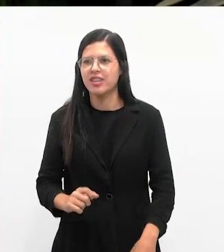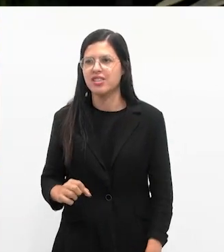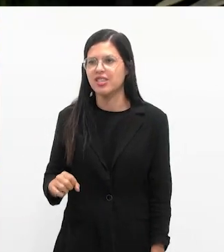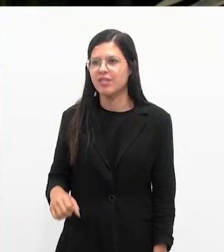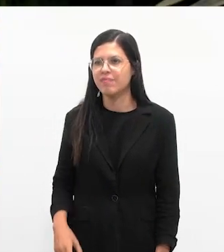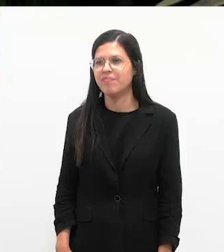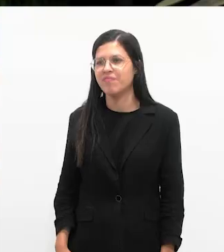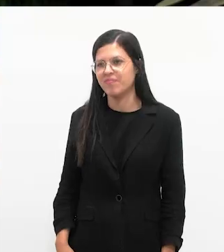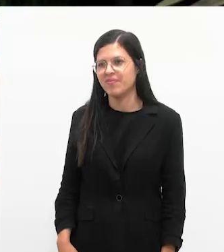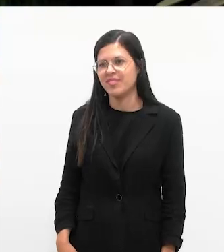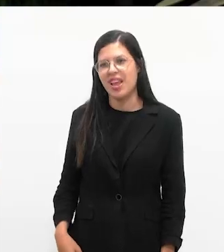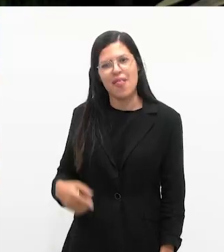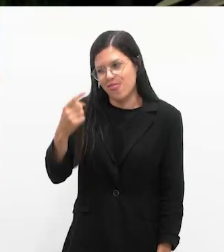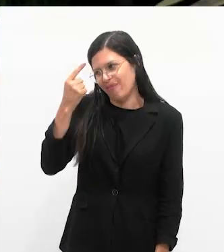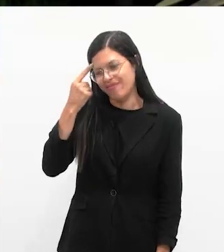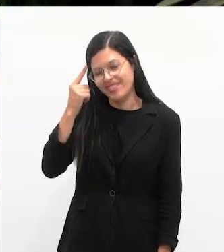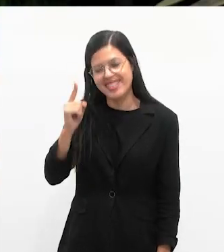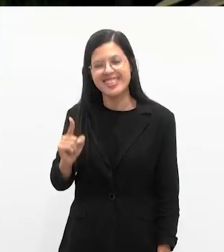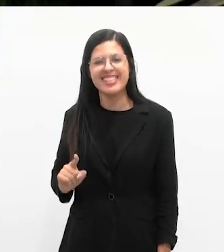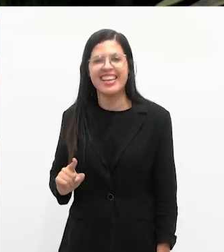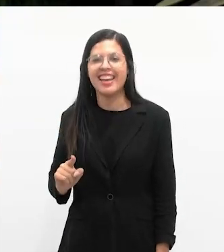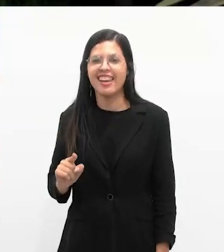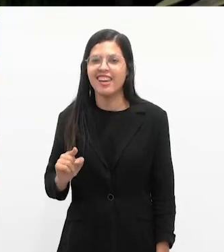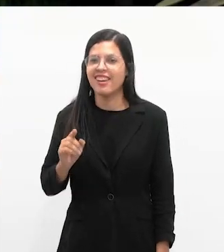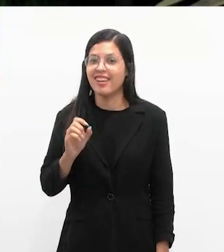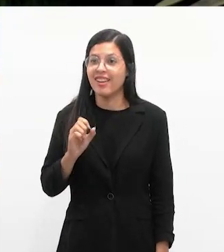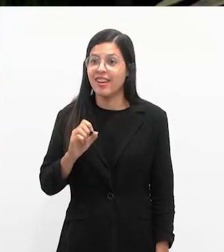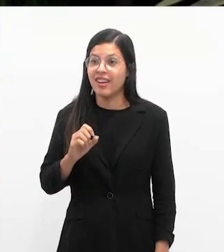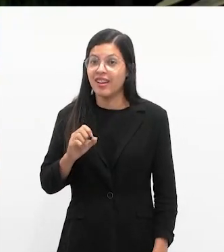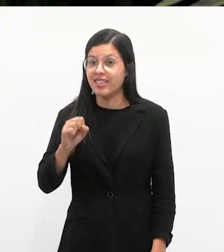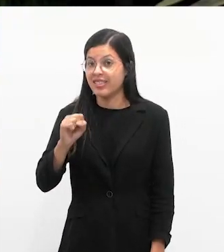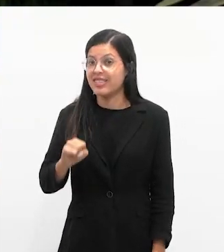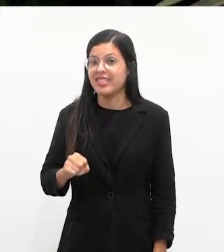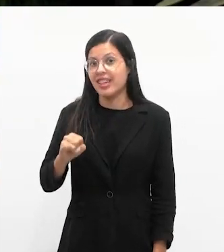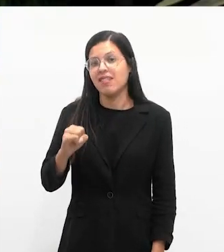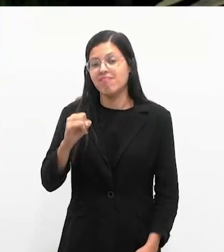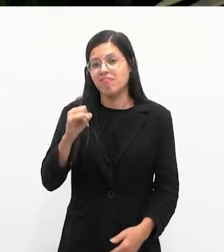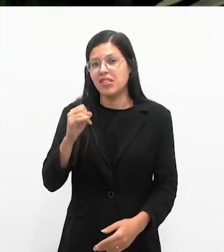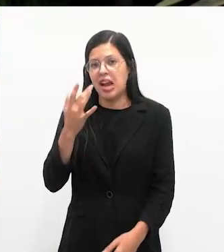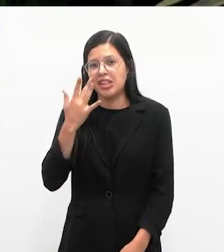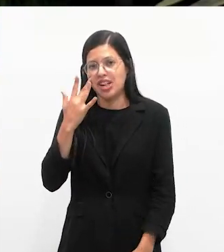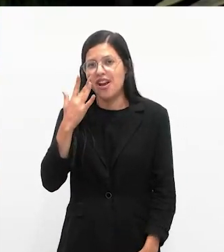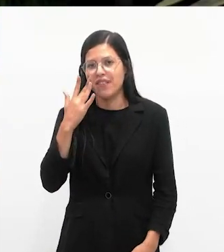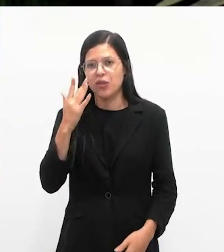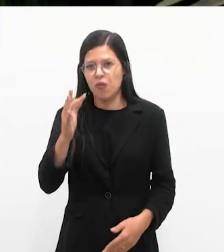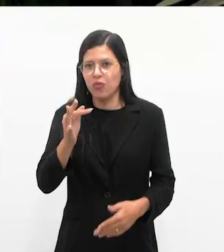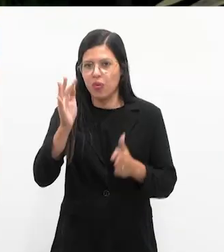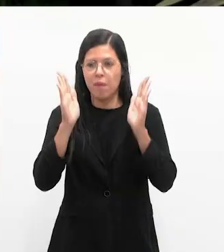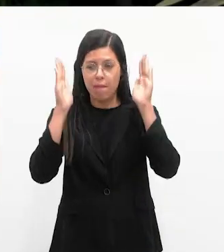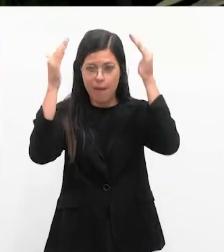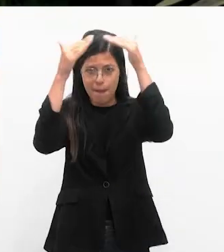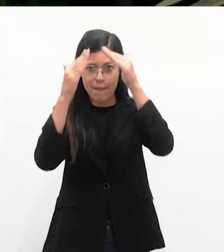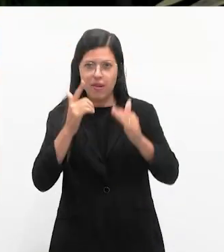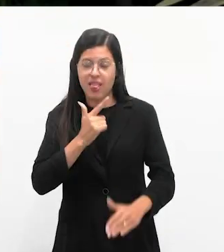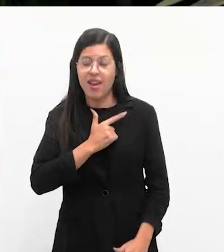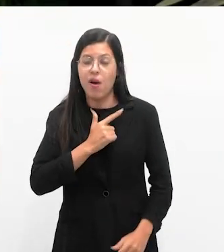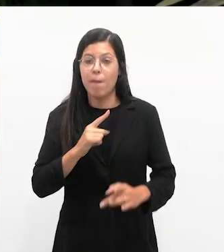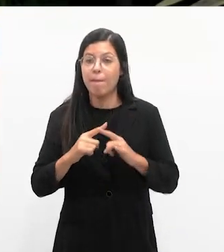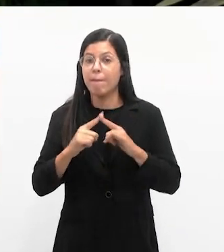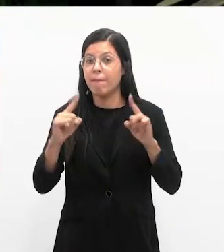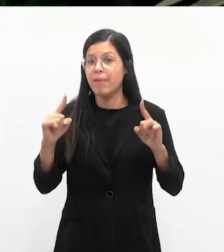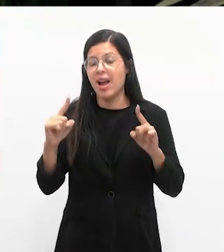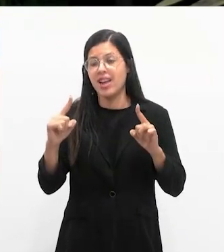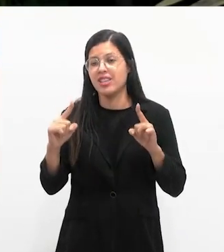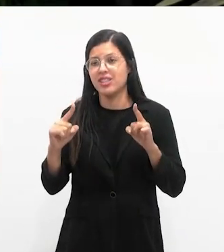Sim. Eu confesso que eu não sei se ele tinha em mente que ele seria Papa, né? Mas, de algum modo, trazê-lo para perto